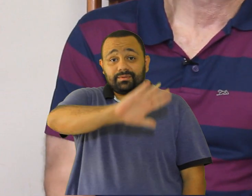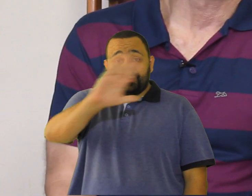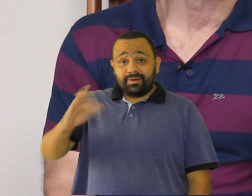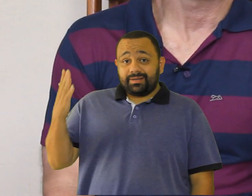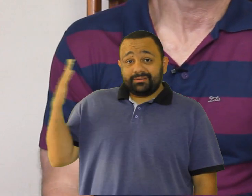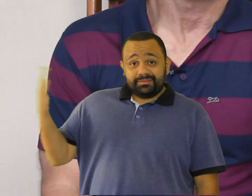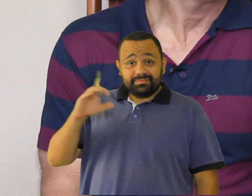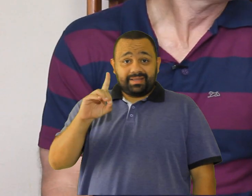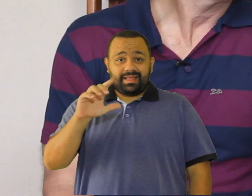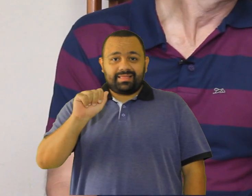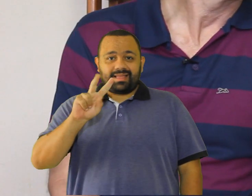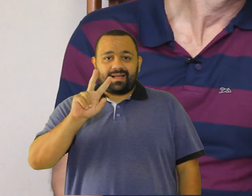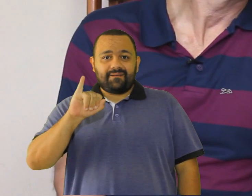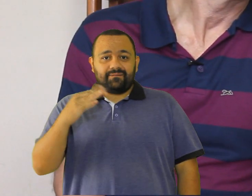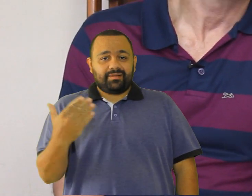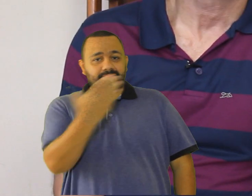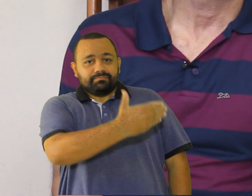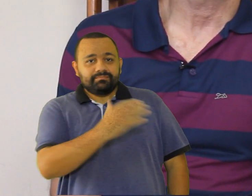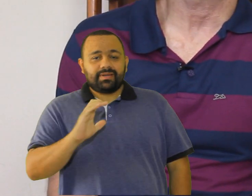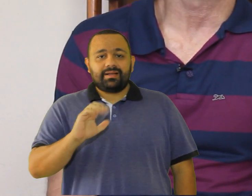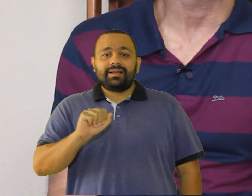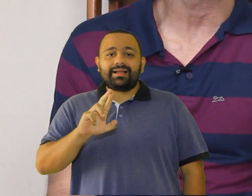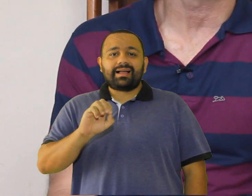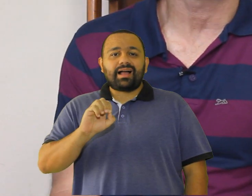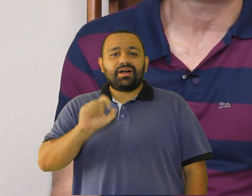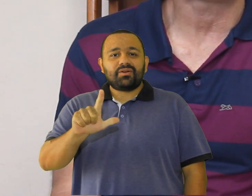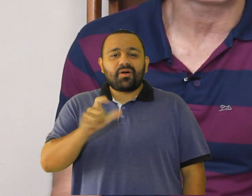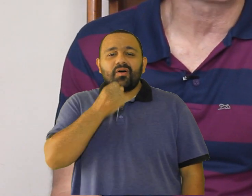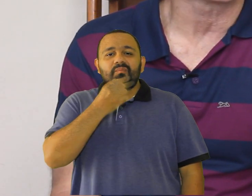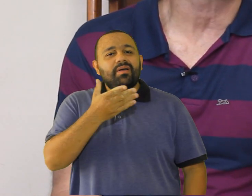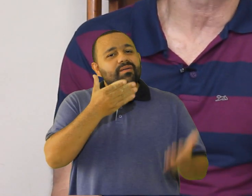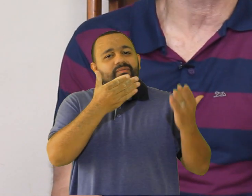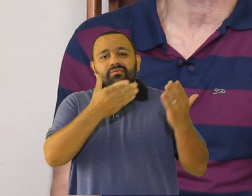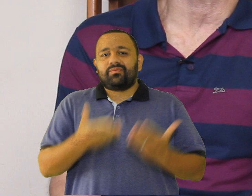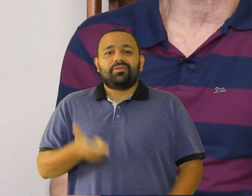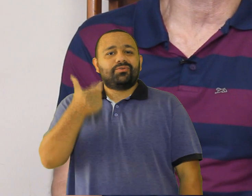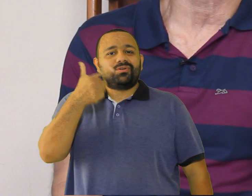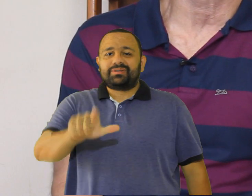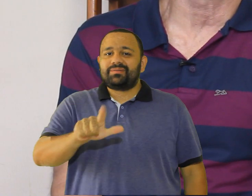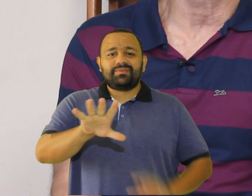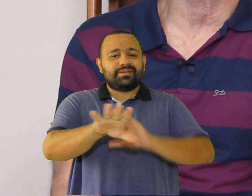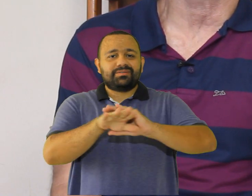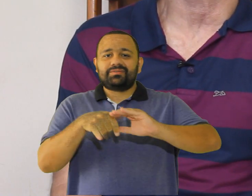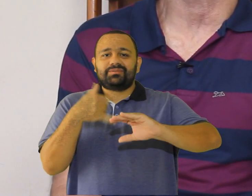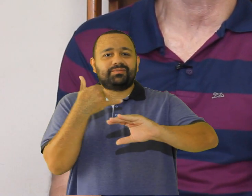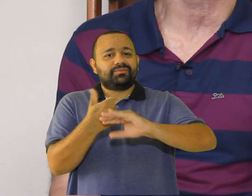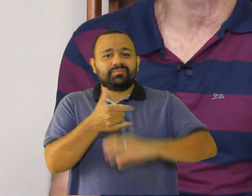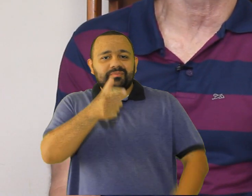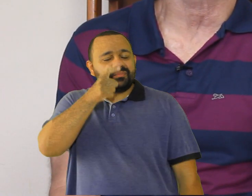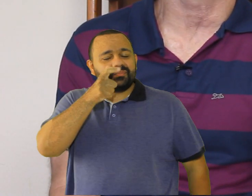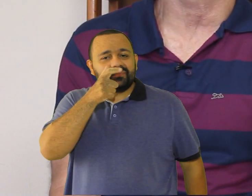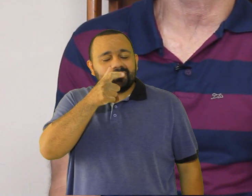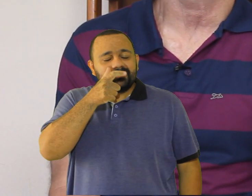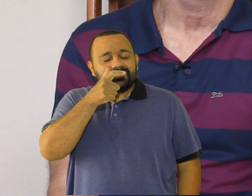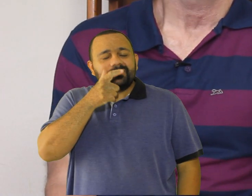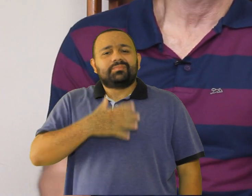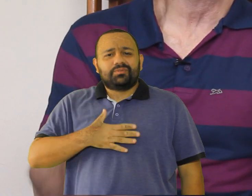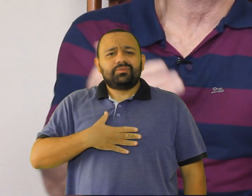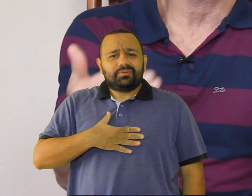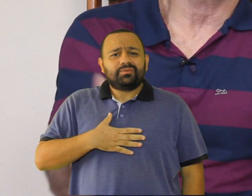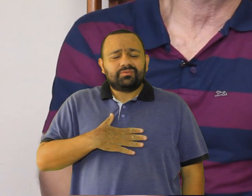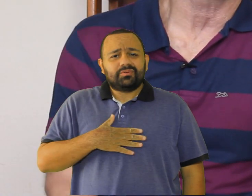Olá, eu sou o Davi. Eu sou a Carol. Bem-vindo mais uma vez para o nosso canal de YouTube. Como tem sido